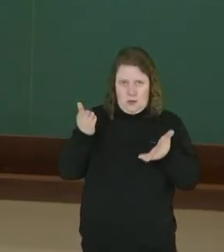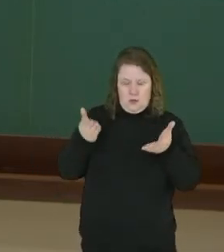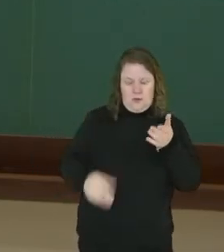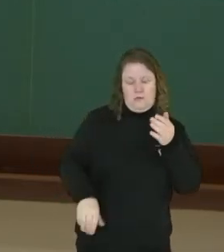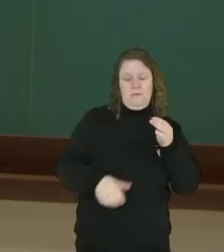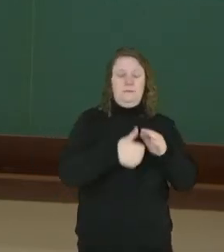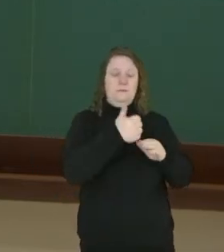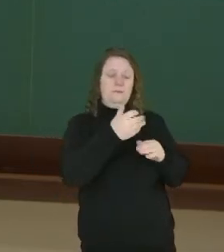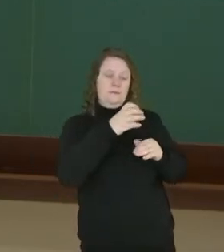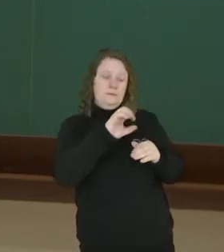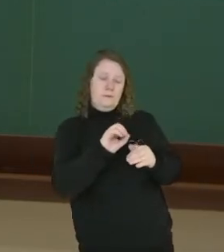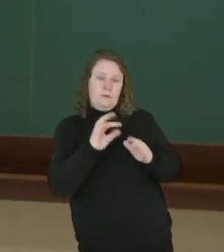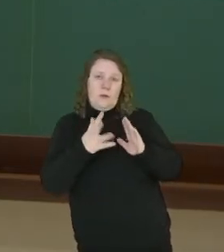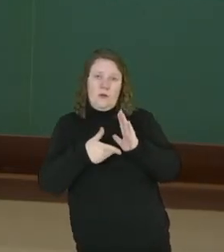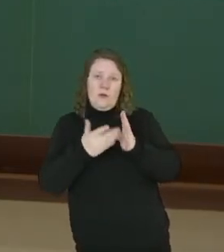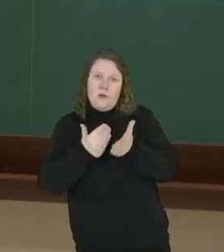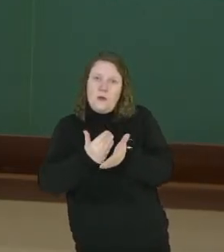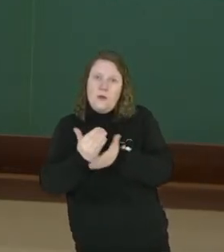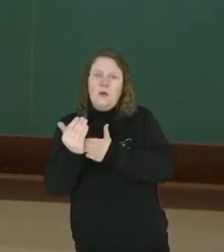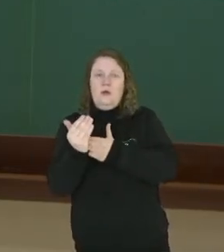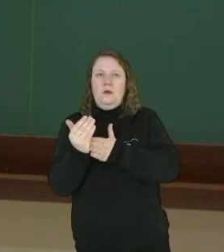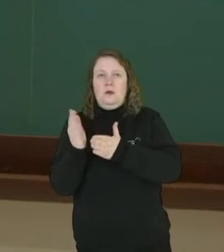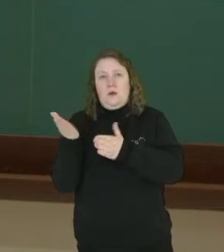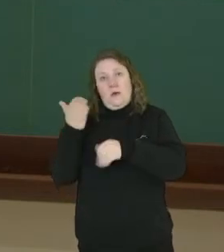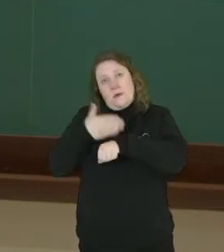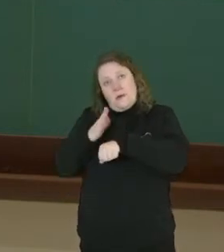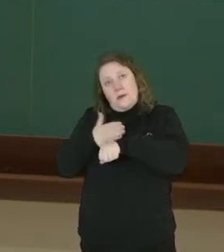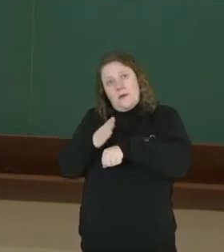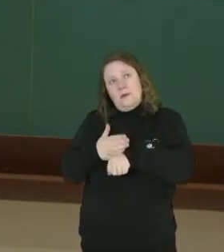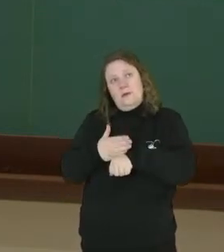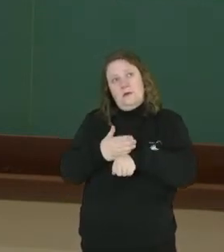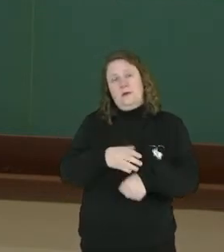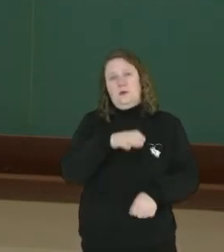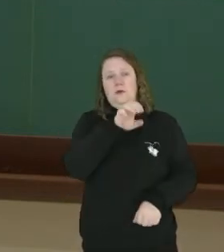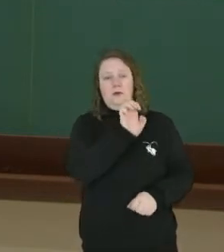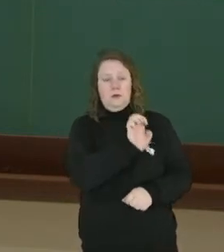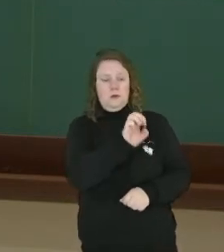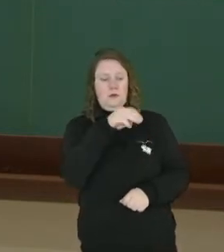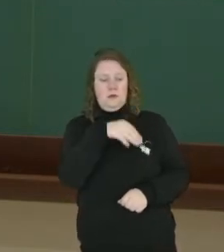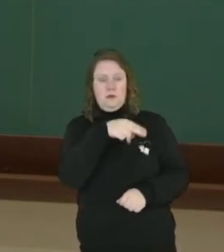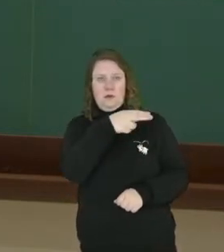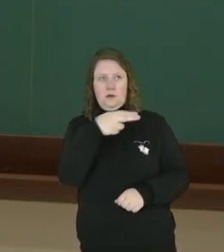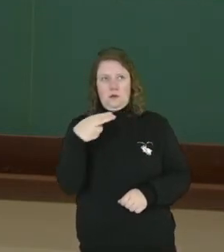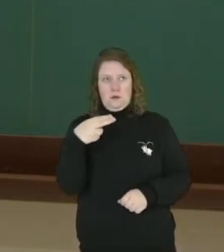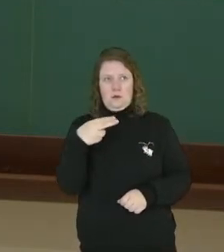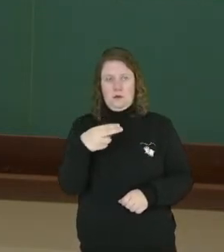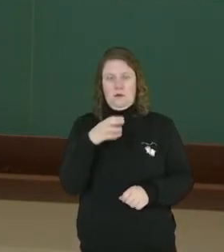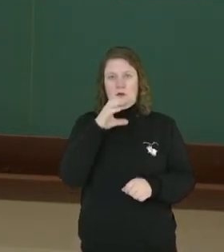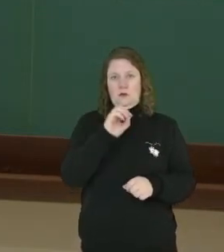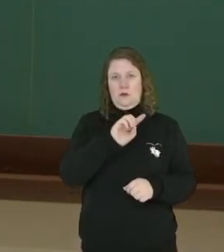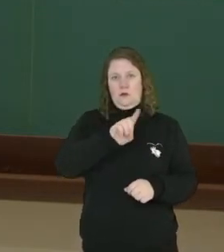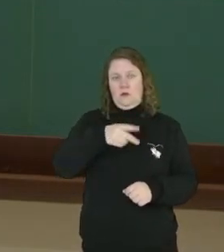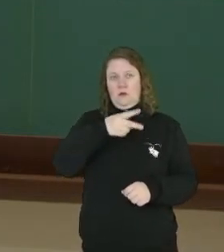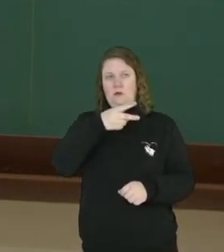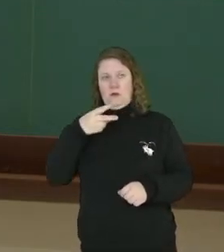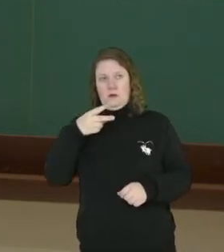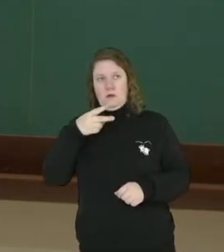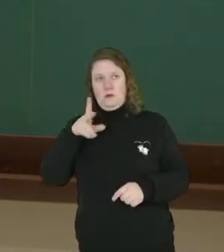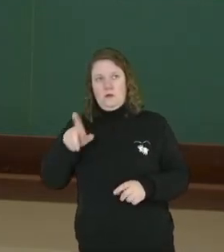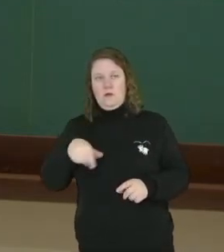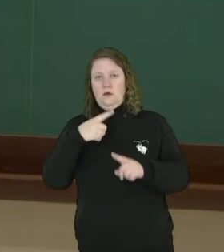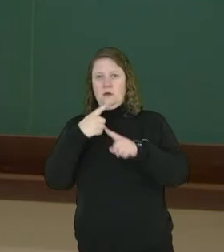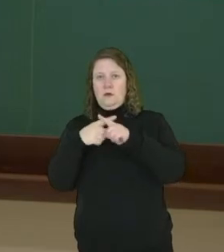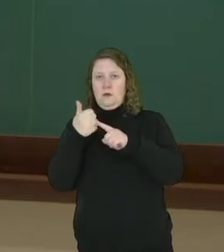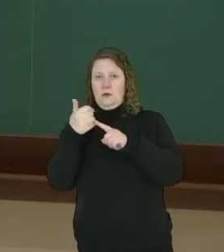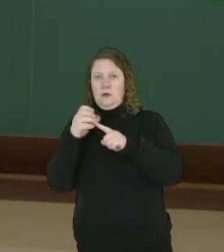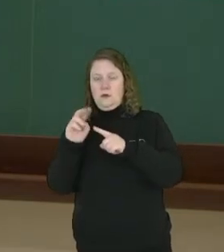inicial do lançamento desse dado, e agora eu vou resolver. Então ficou EM é igual a 0,2 vezes 10 ao quadrado sobre 2. E na